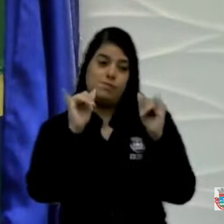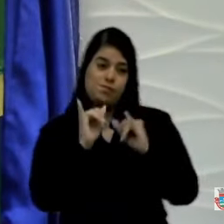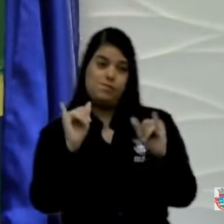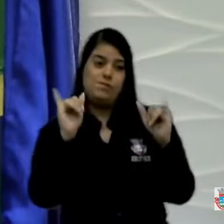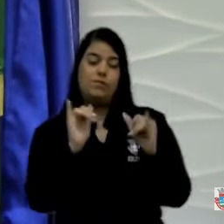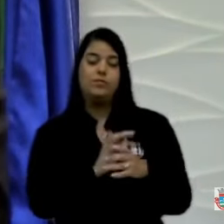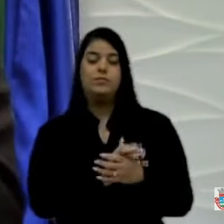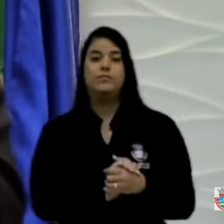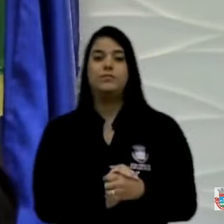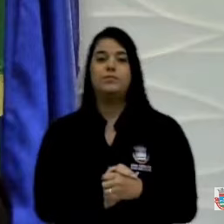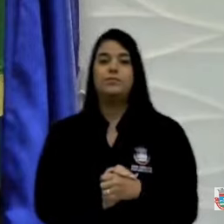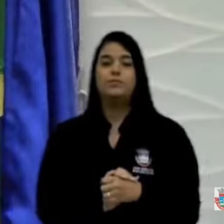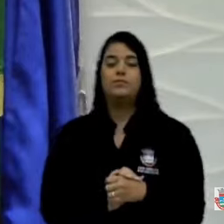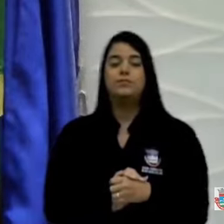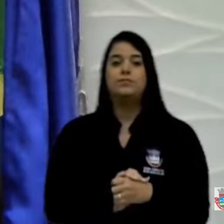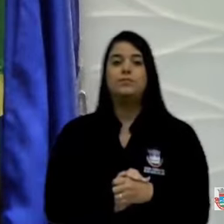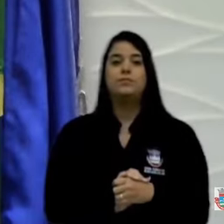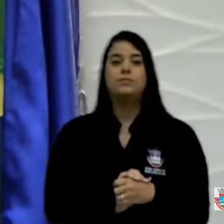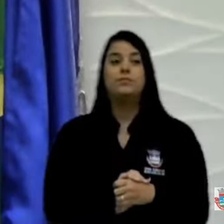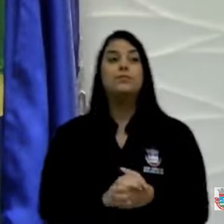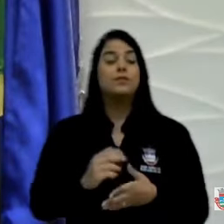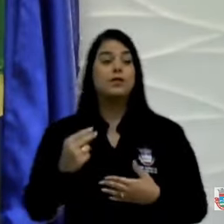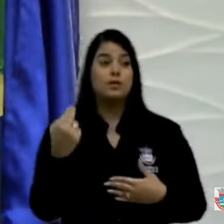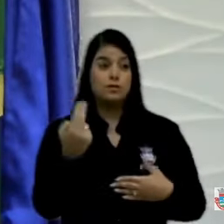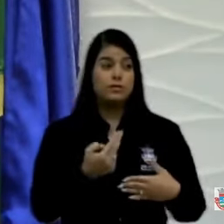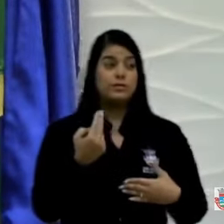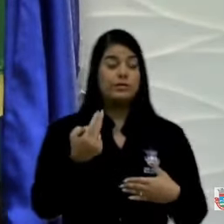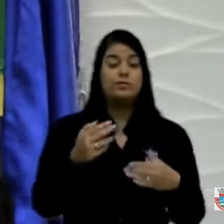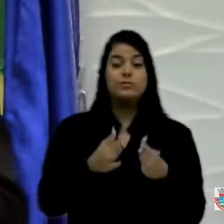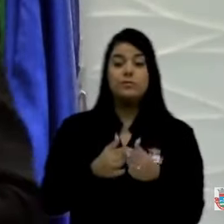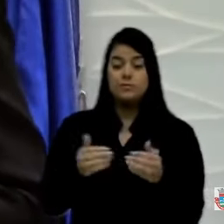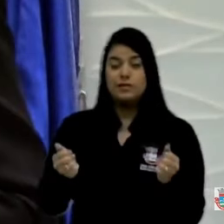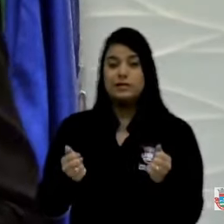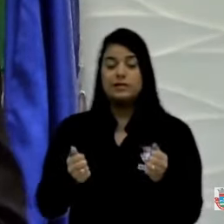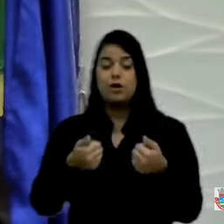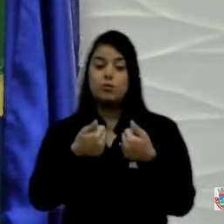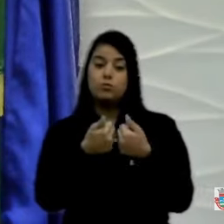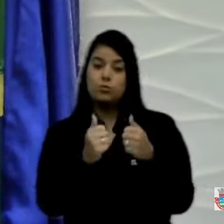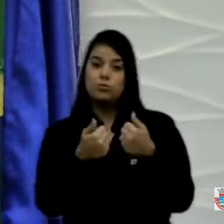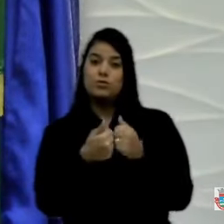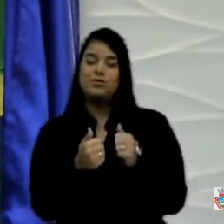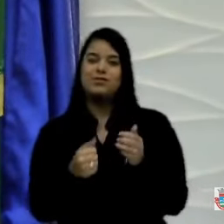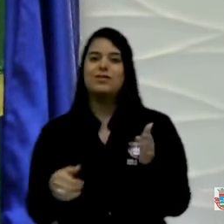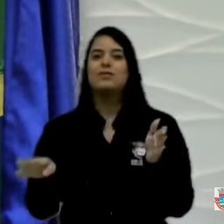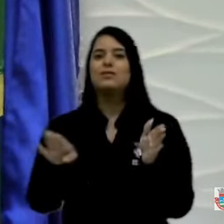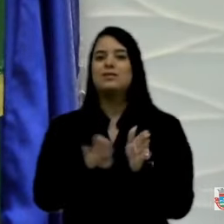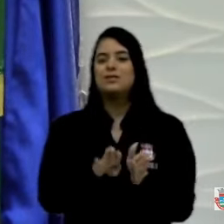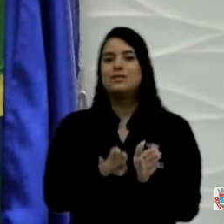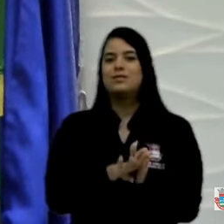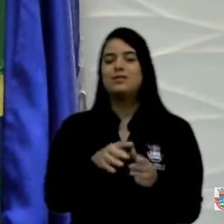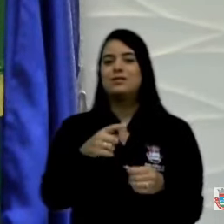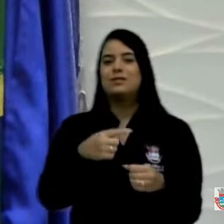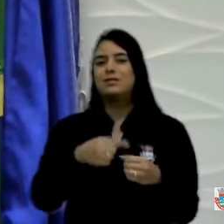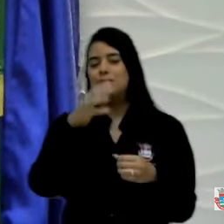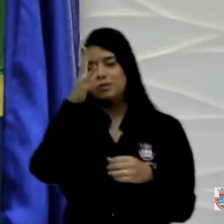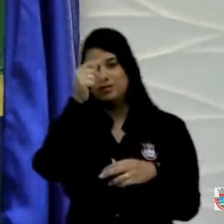uma coisa muito interessante. Ela disse: olha, nós fizemos uma solicitação de um ônibus que vai chegar em São Bento do Una.